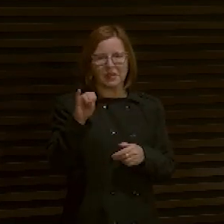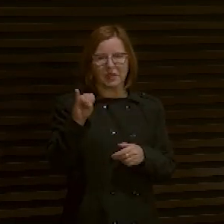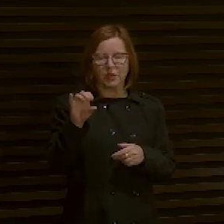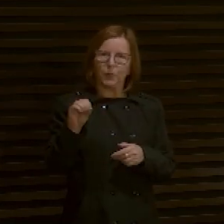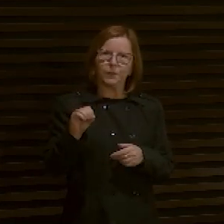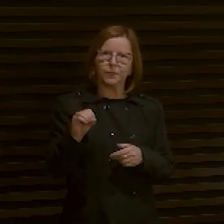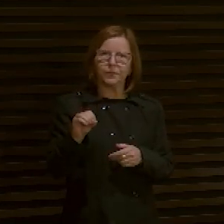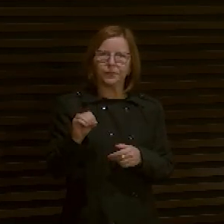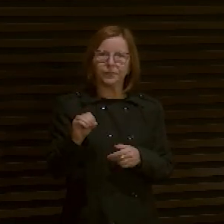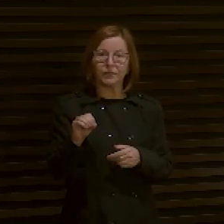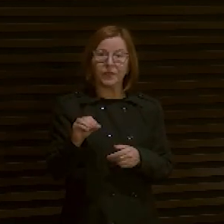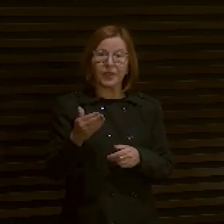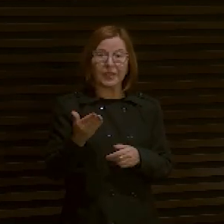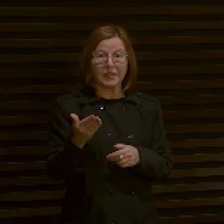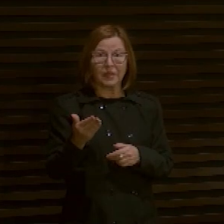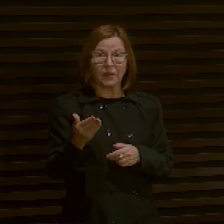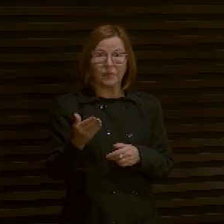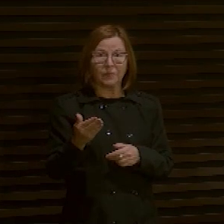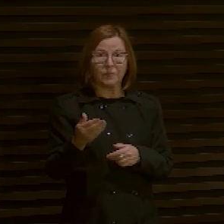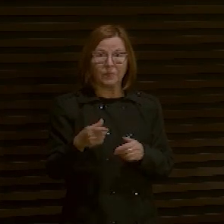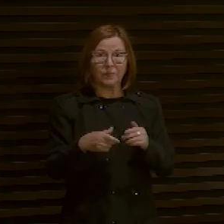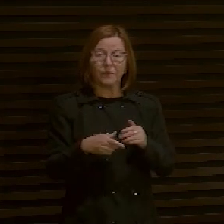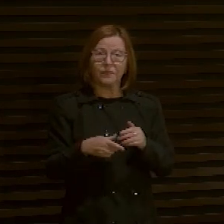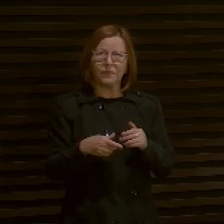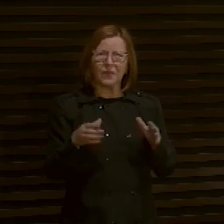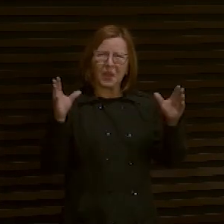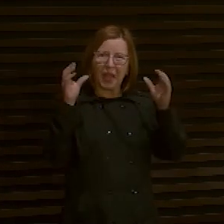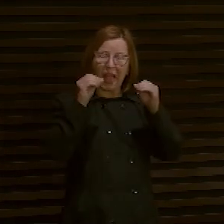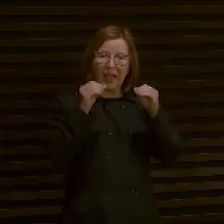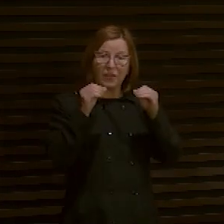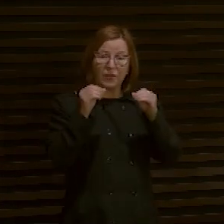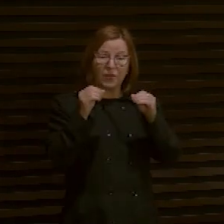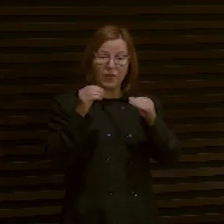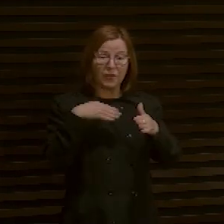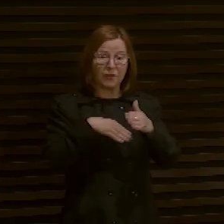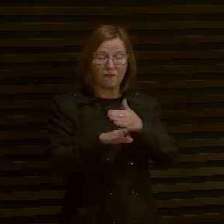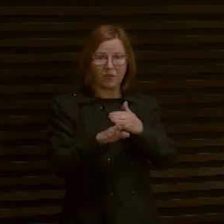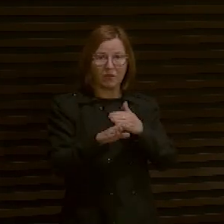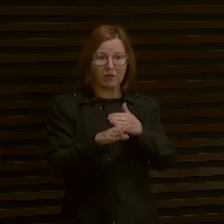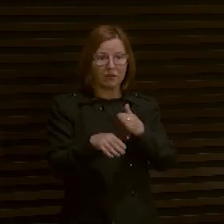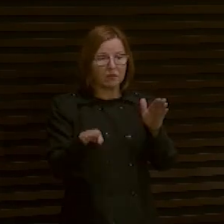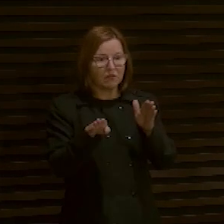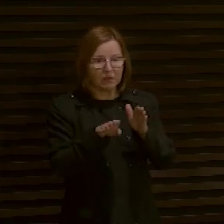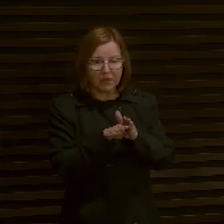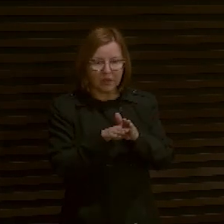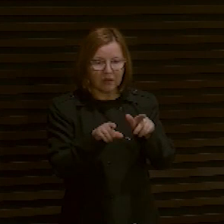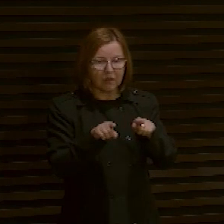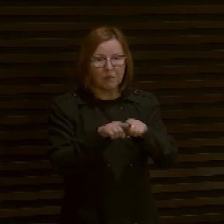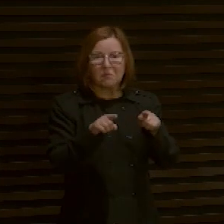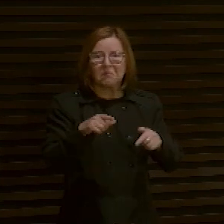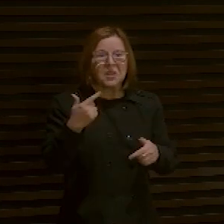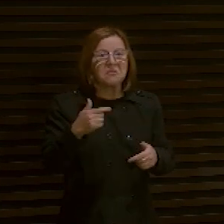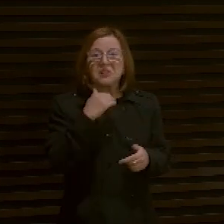o arraial dos sírios. Quando chegaram às imediações do arraial, eis que lá não havia ninguém. Porque